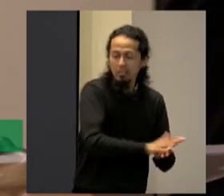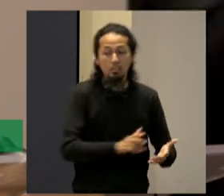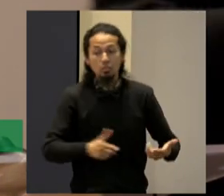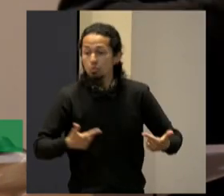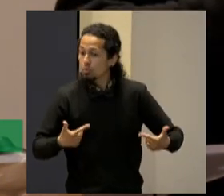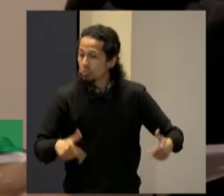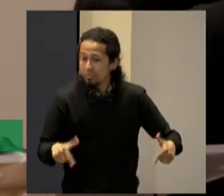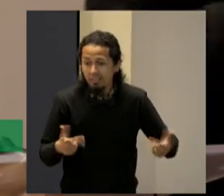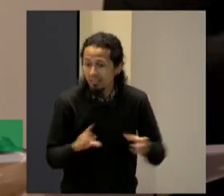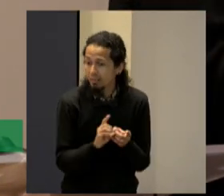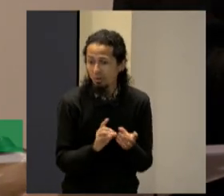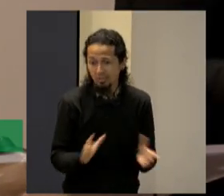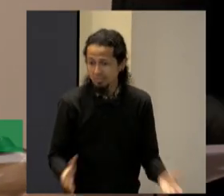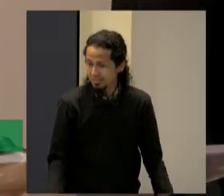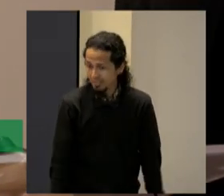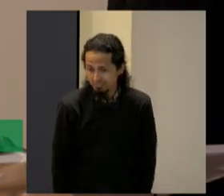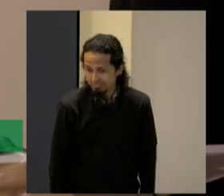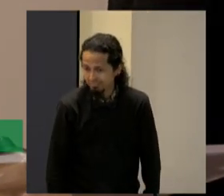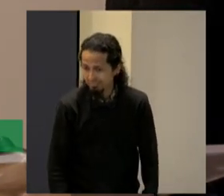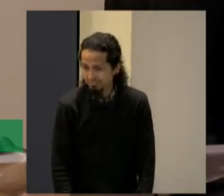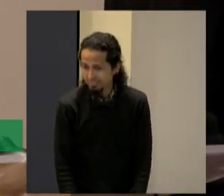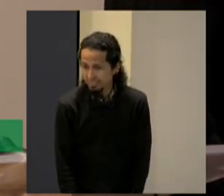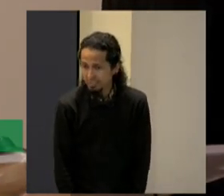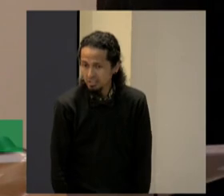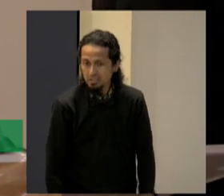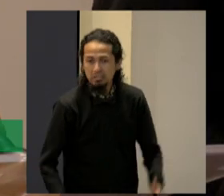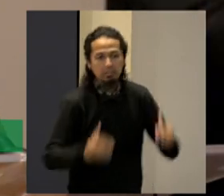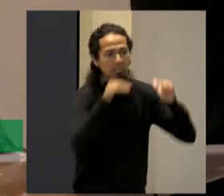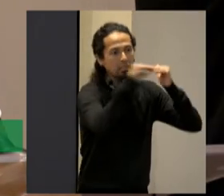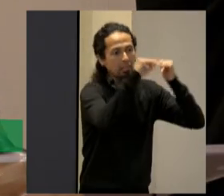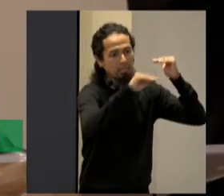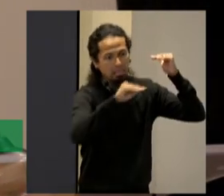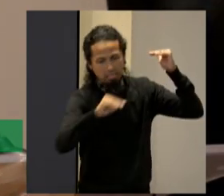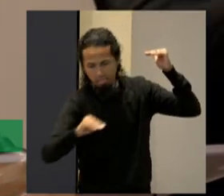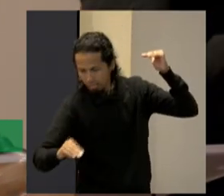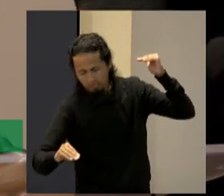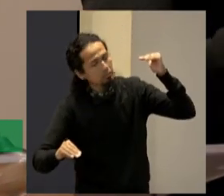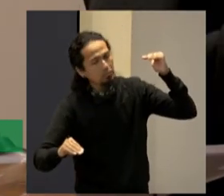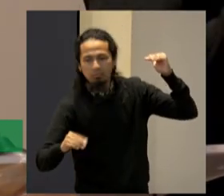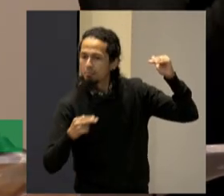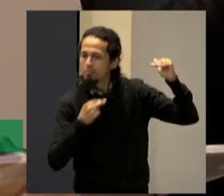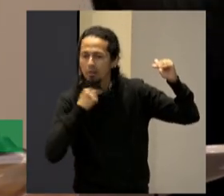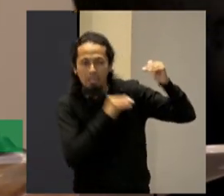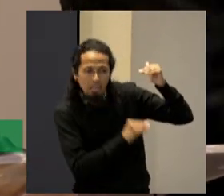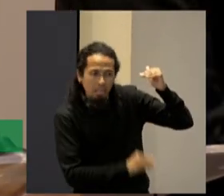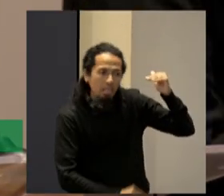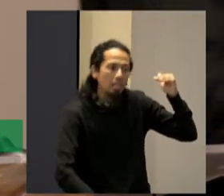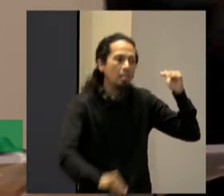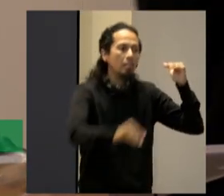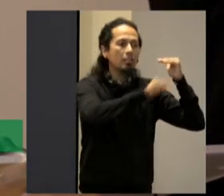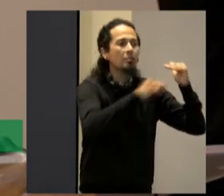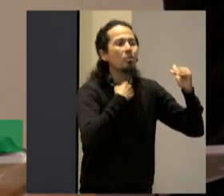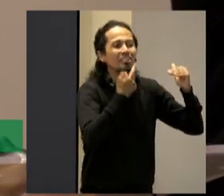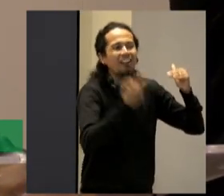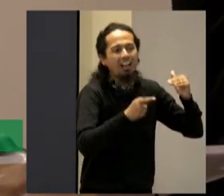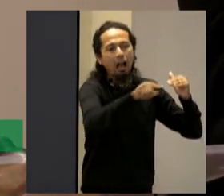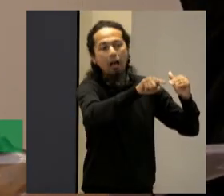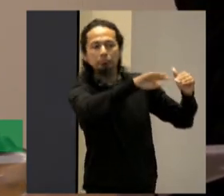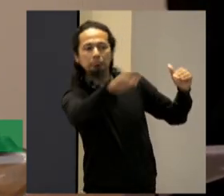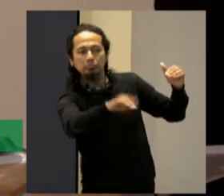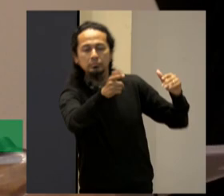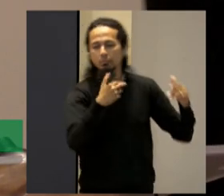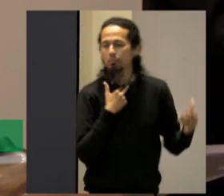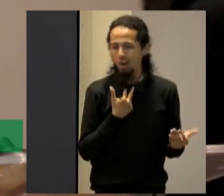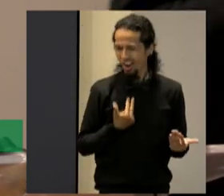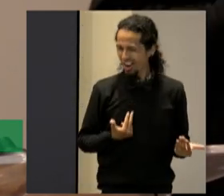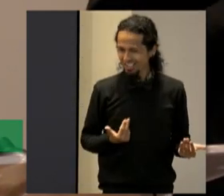de segregação que hierarquize as pessoas dizendo que elas são menos do que as outras. O seminário de Heré e a Lei